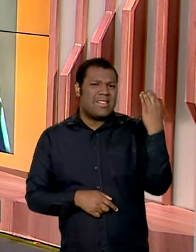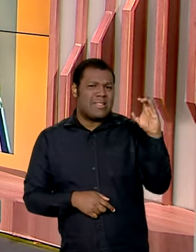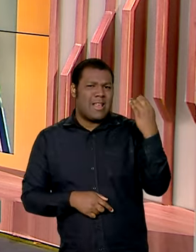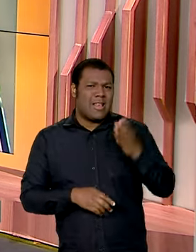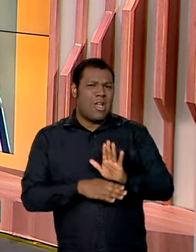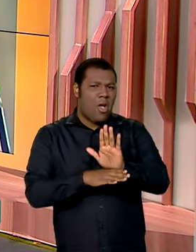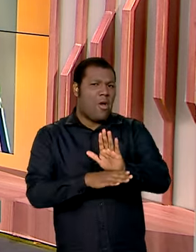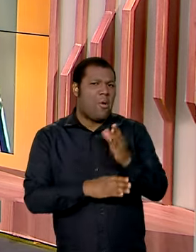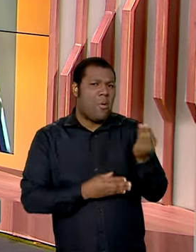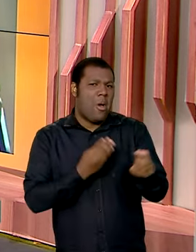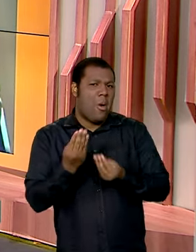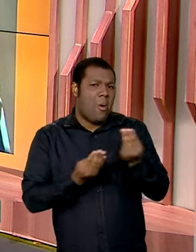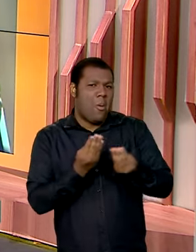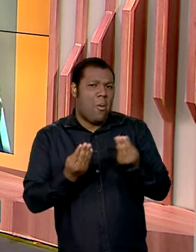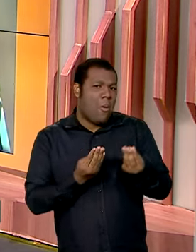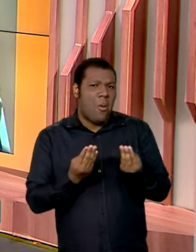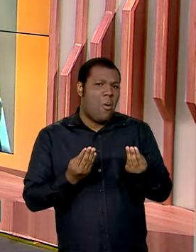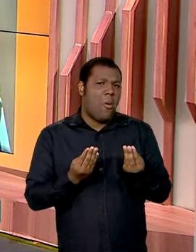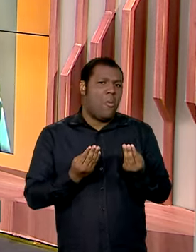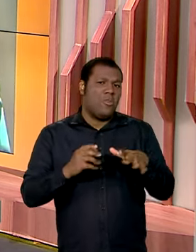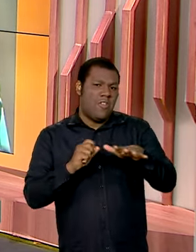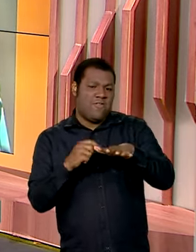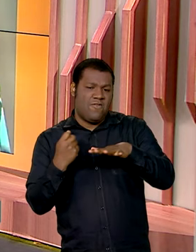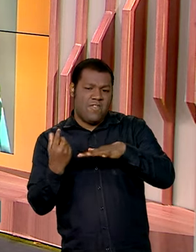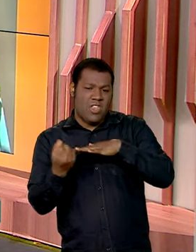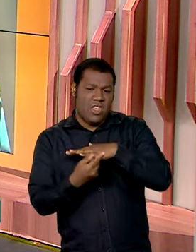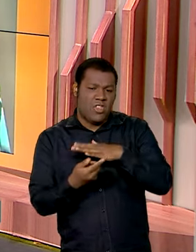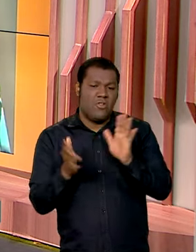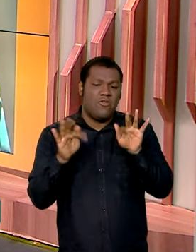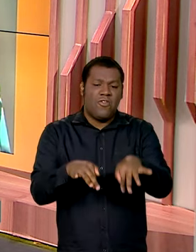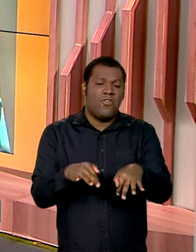ajudar de fato contra as fake news.